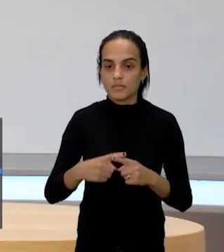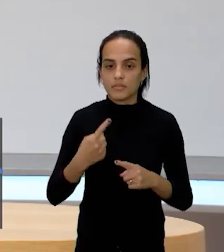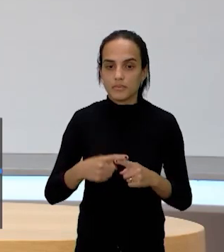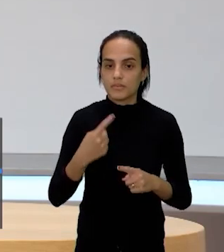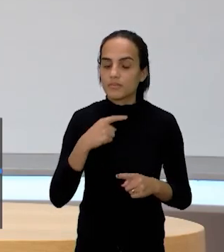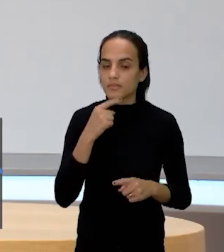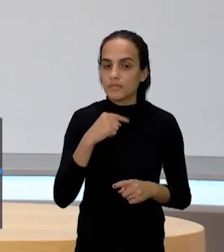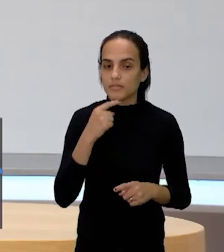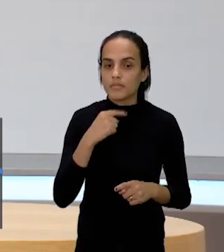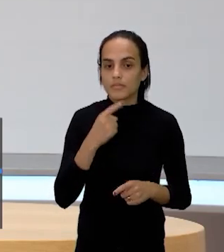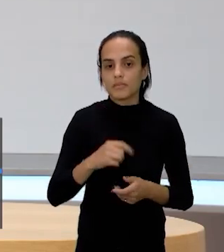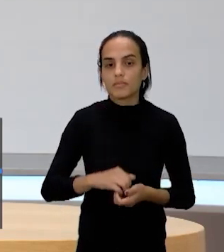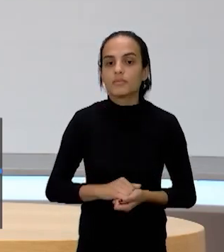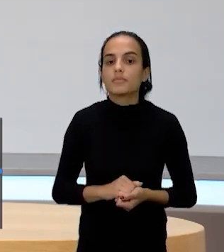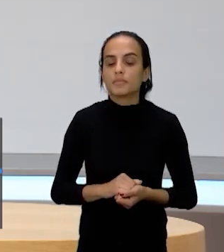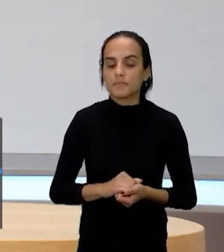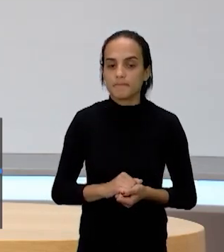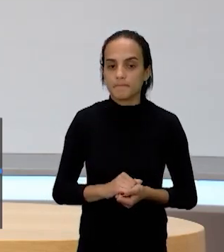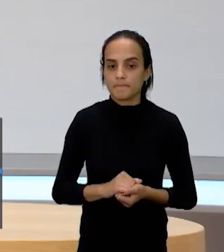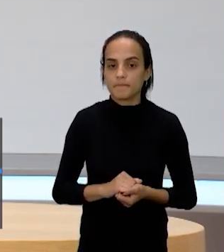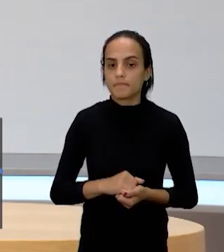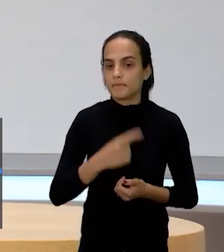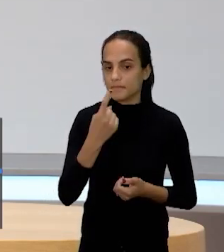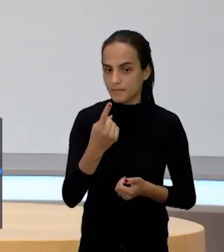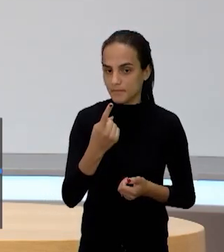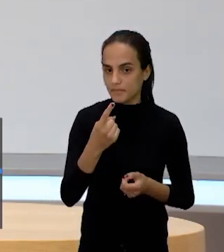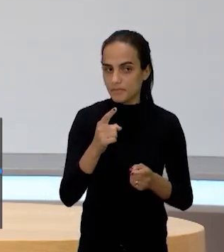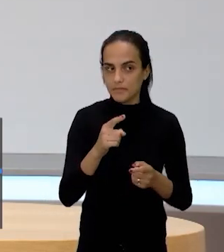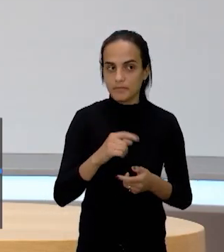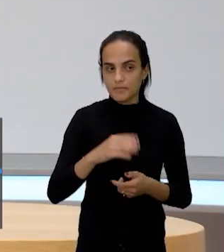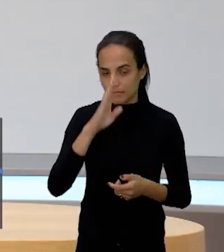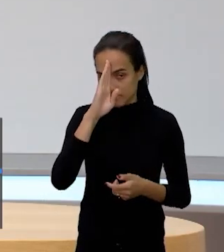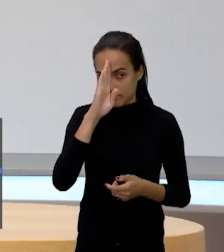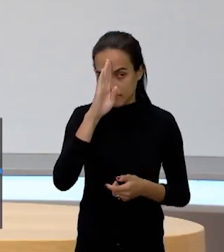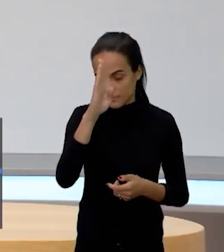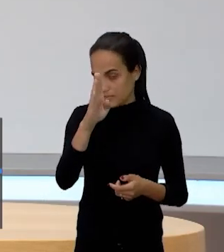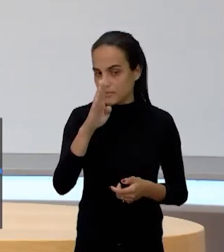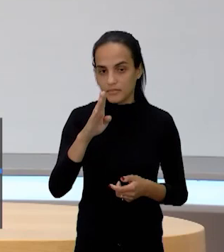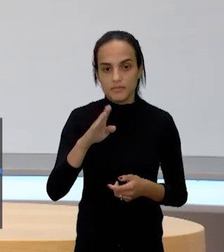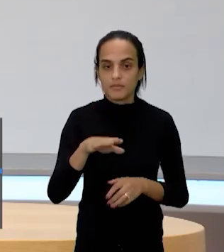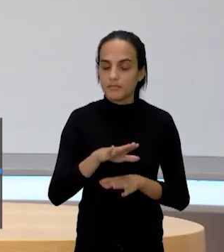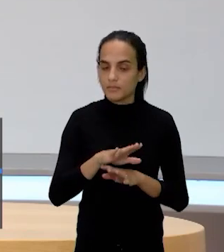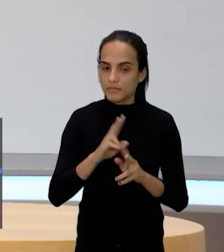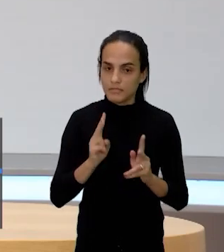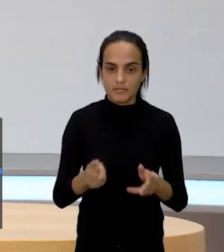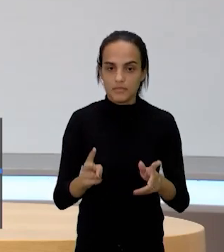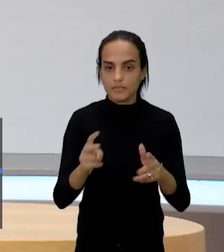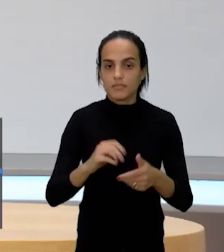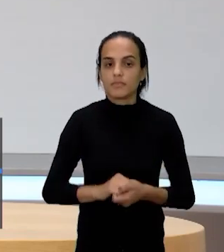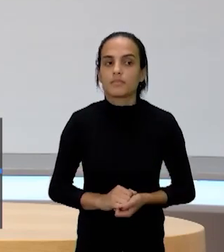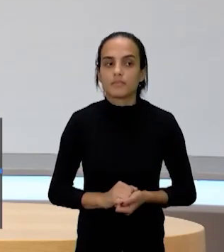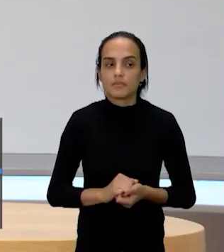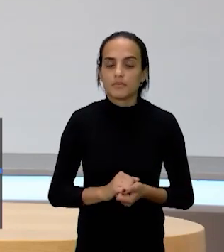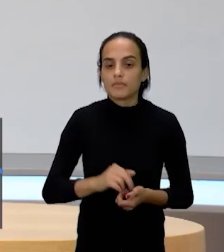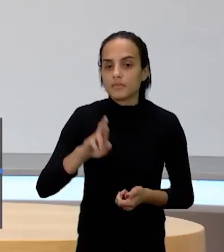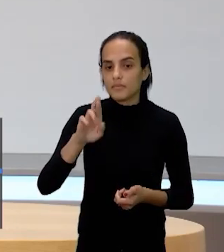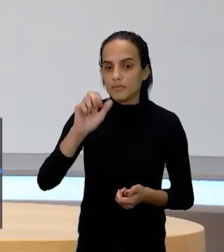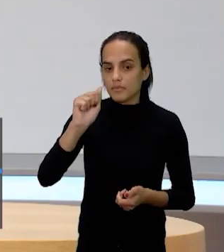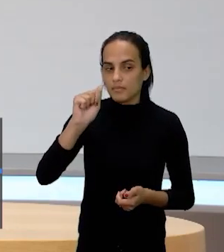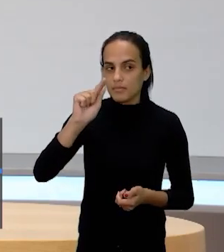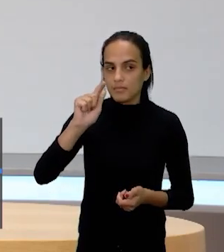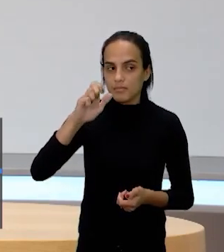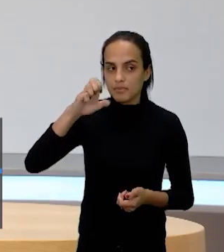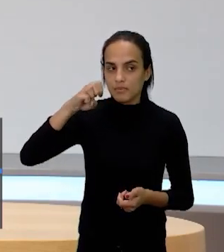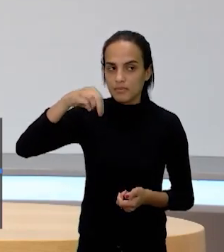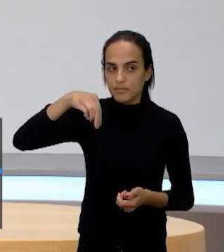acontecer no caminho inverso. Então, eu só tenho uma direção, sempre a direta, do reagente para o